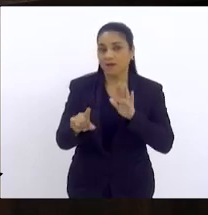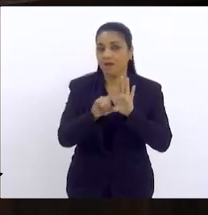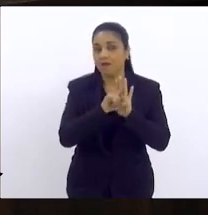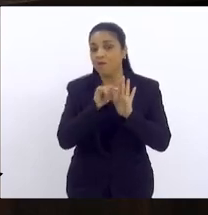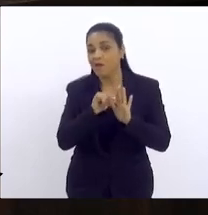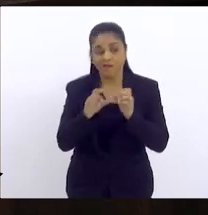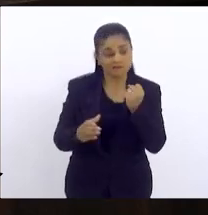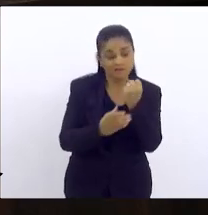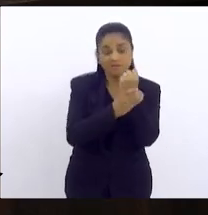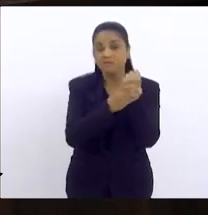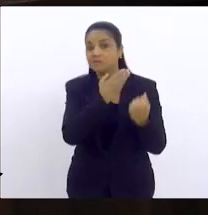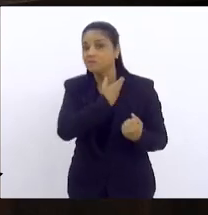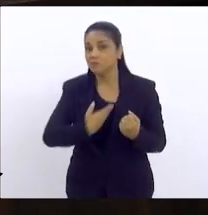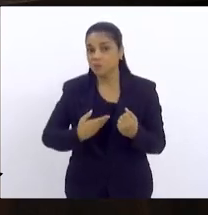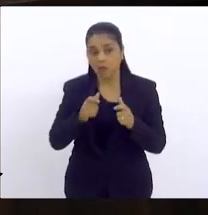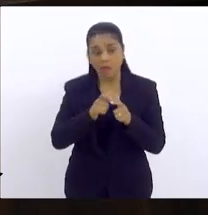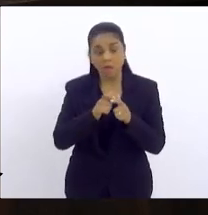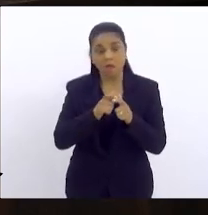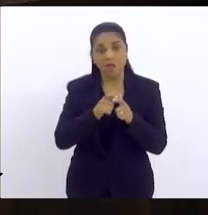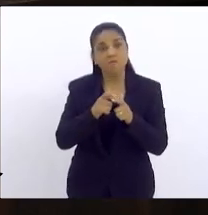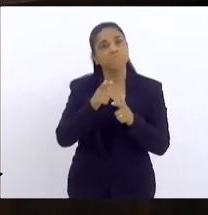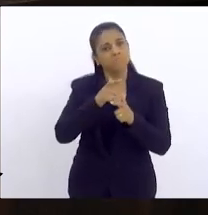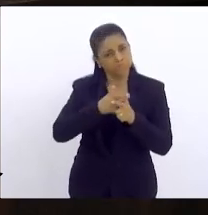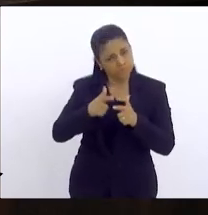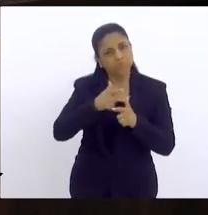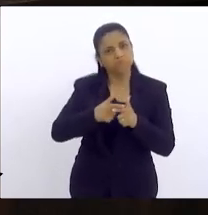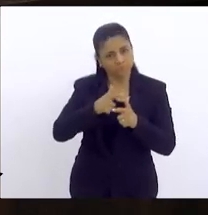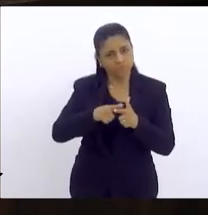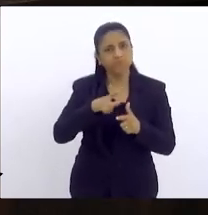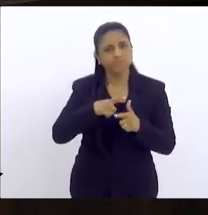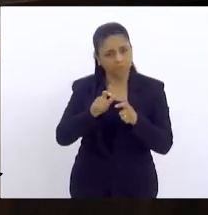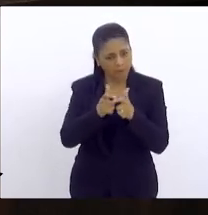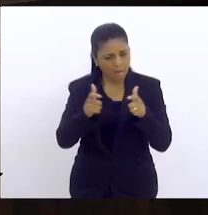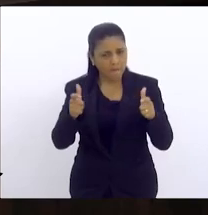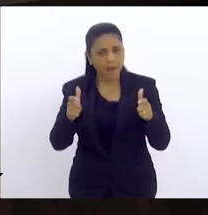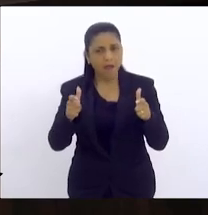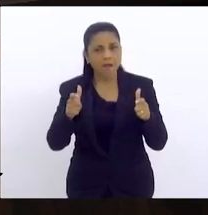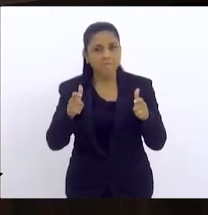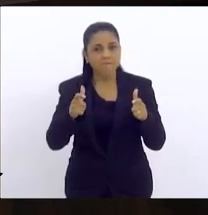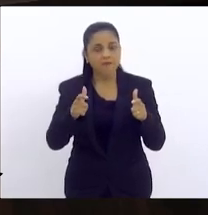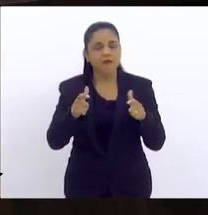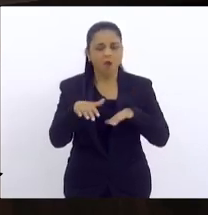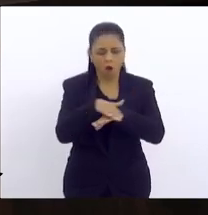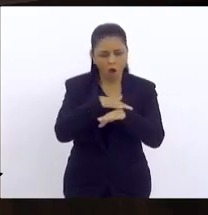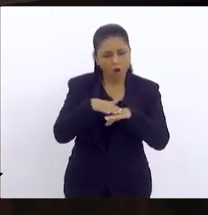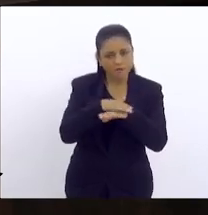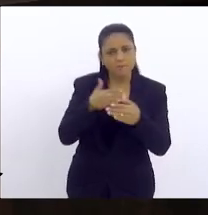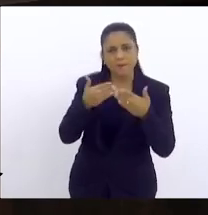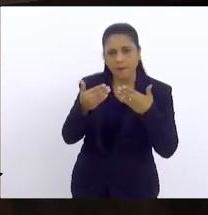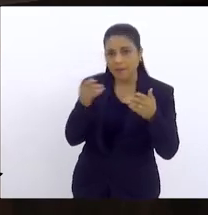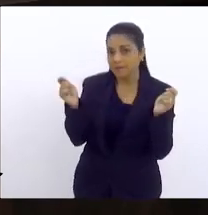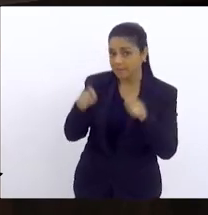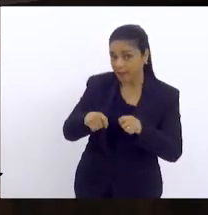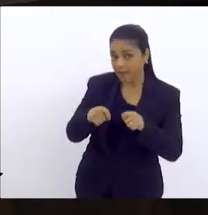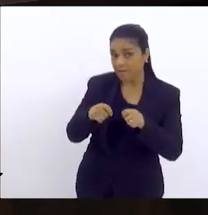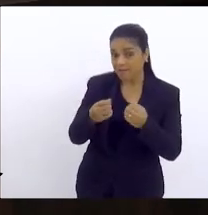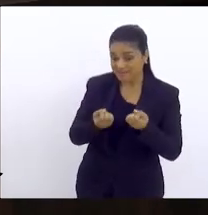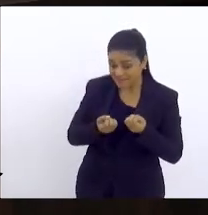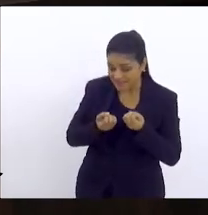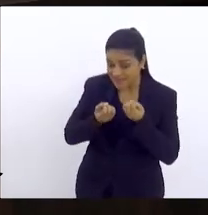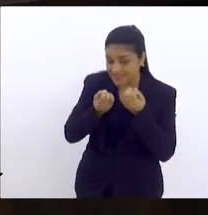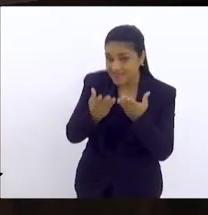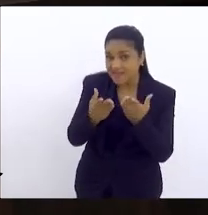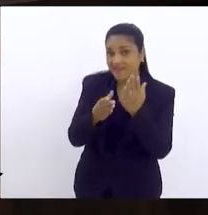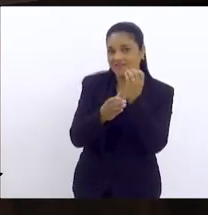complexa dá para conversar sobre ela mas entregar Segurança Pública é muito difícil é